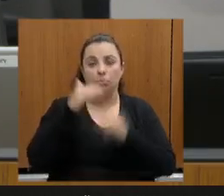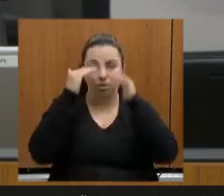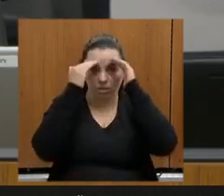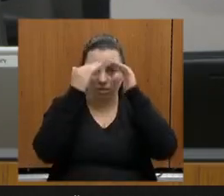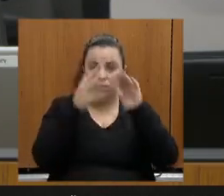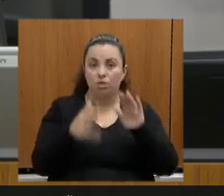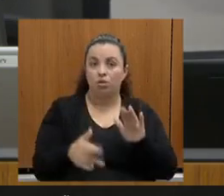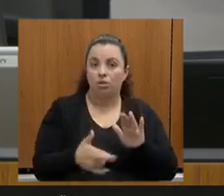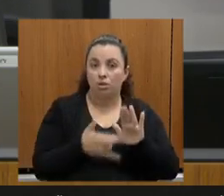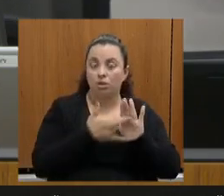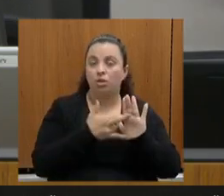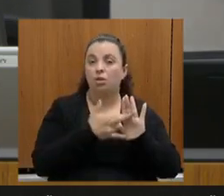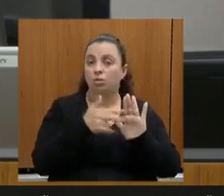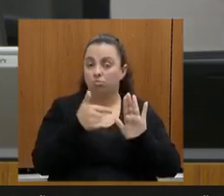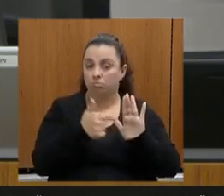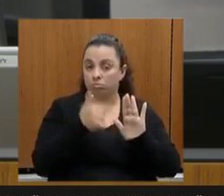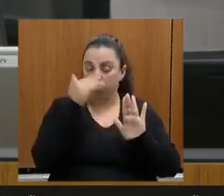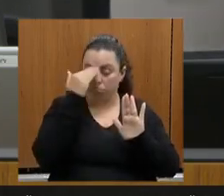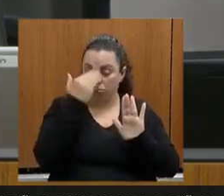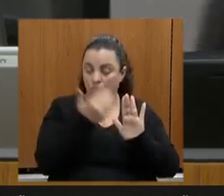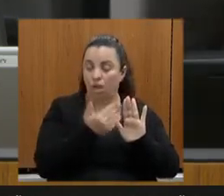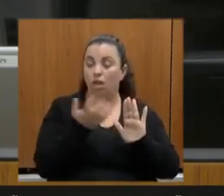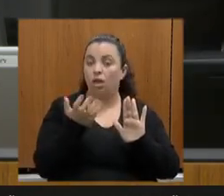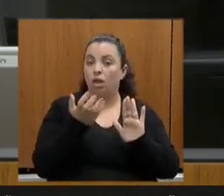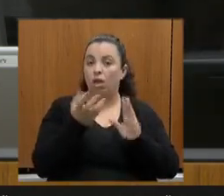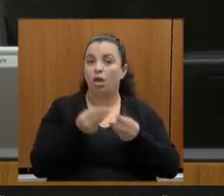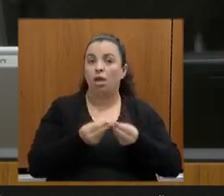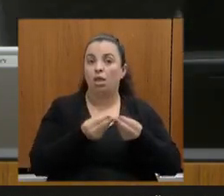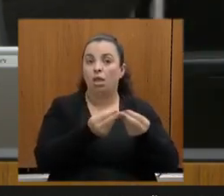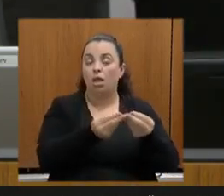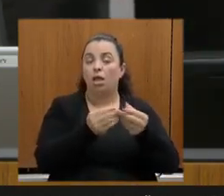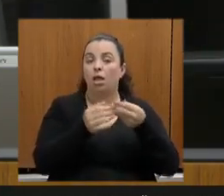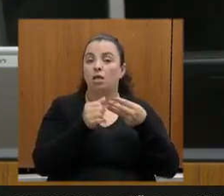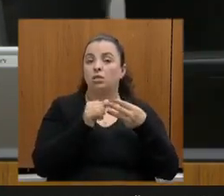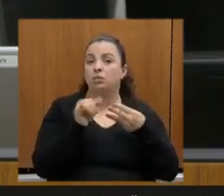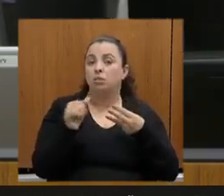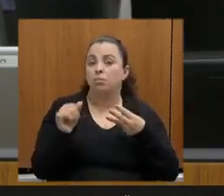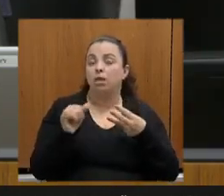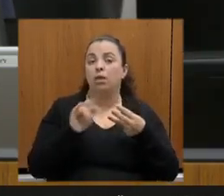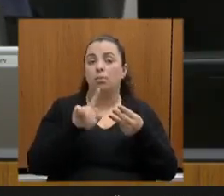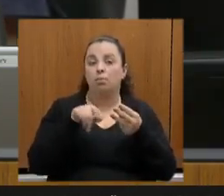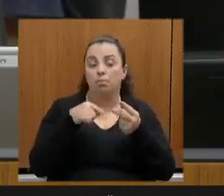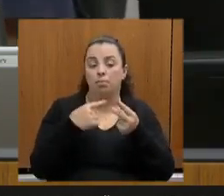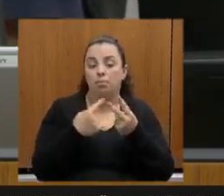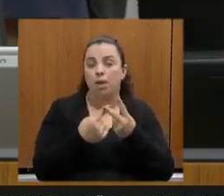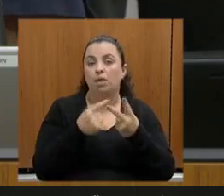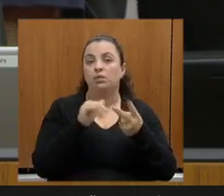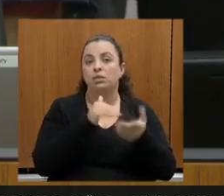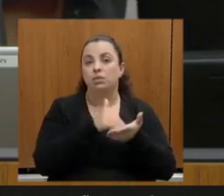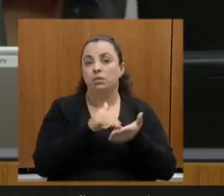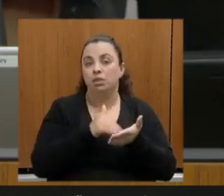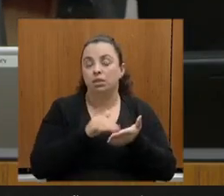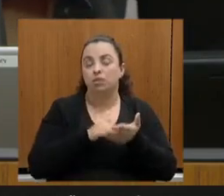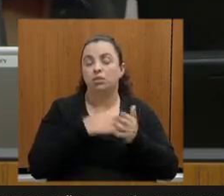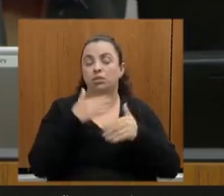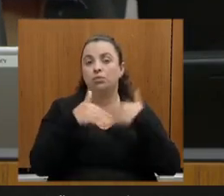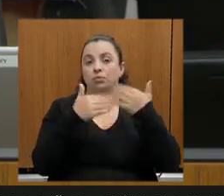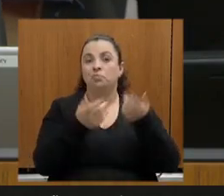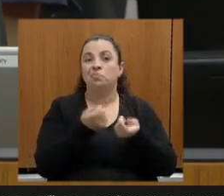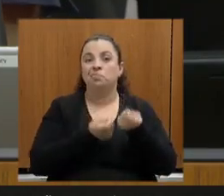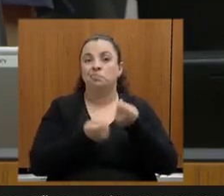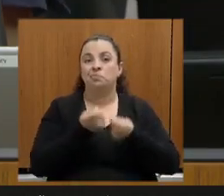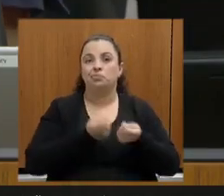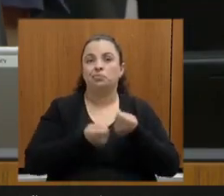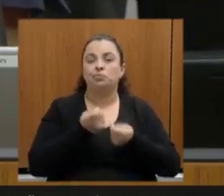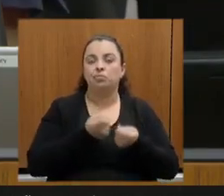que seja encaminhado a Cemig EA Secretaria de desenvolvimento econômico